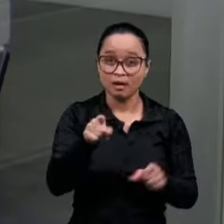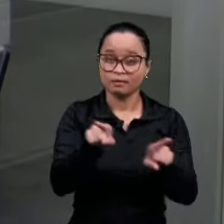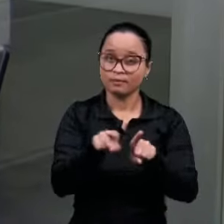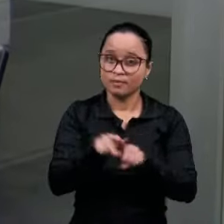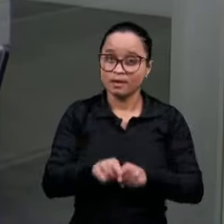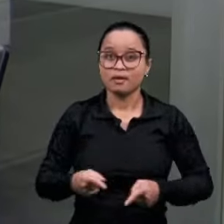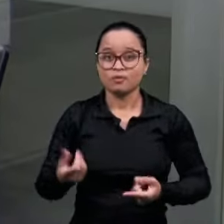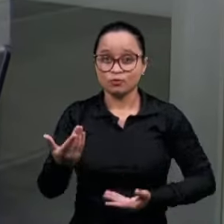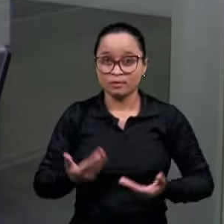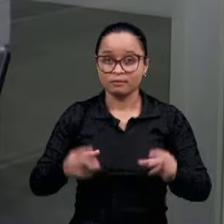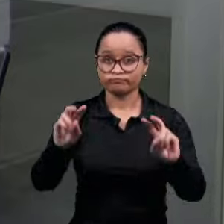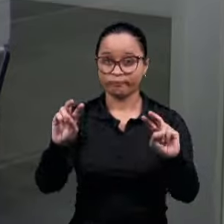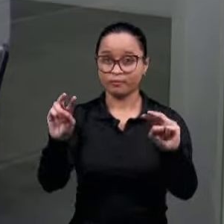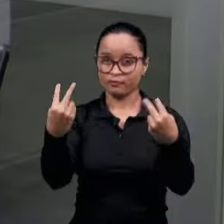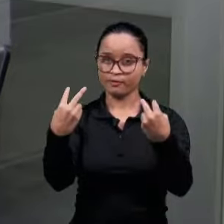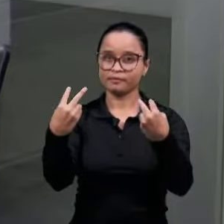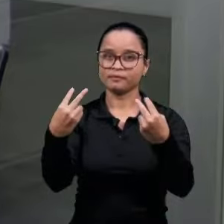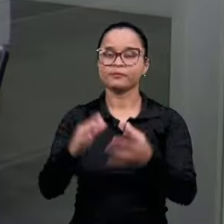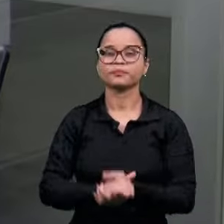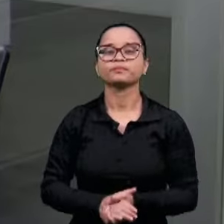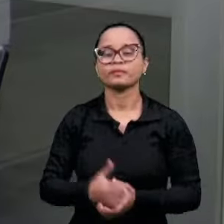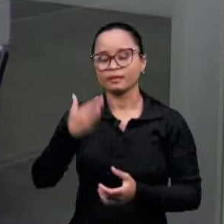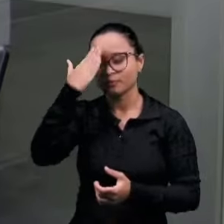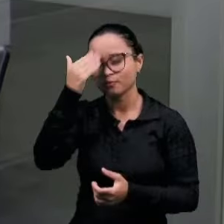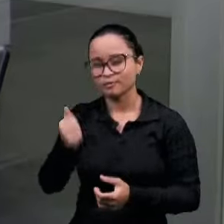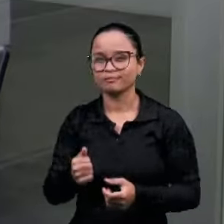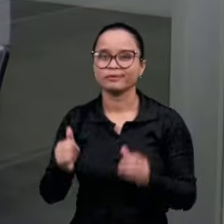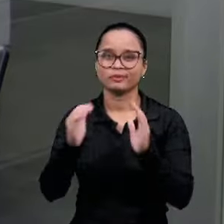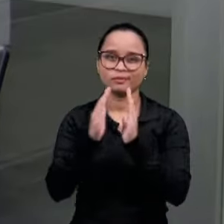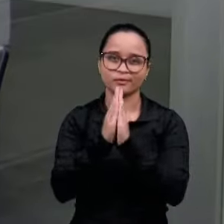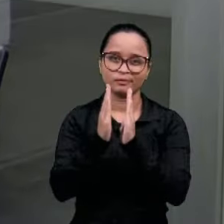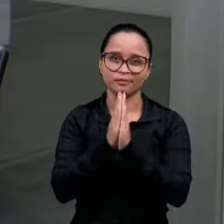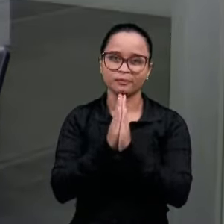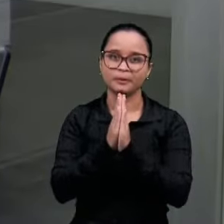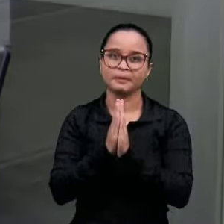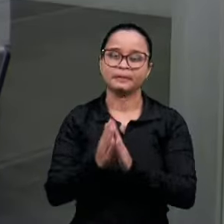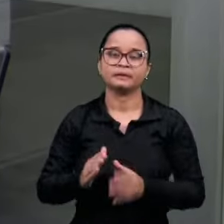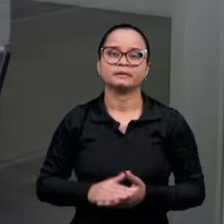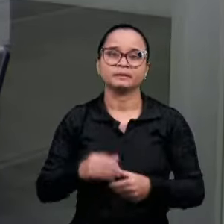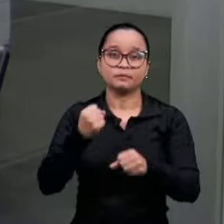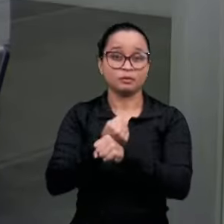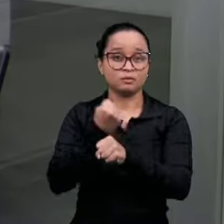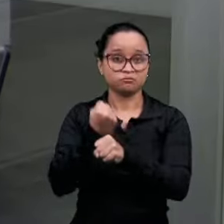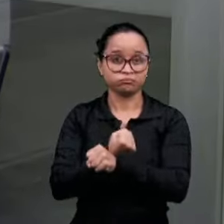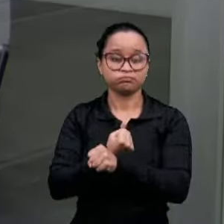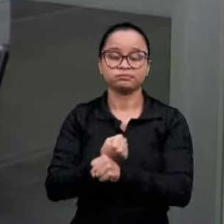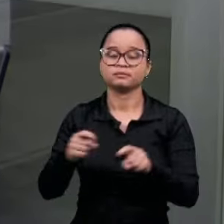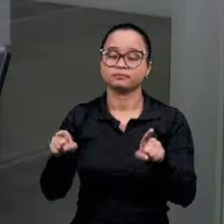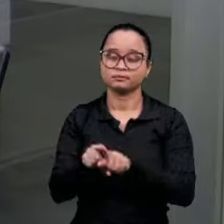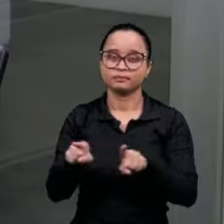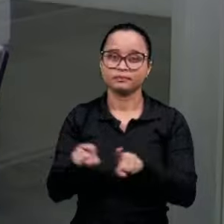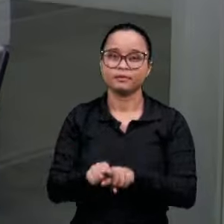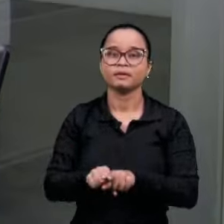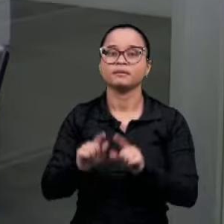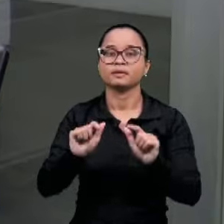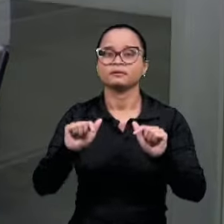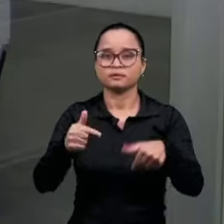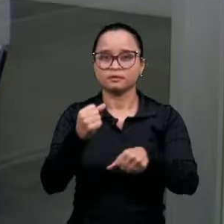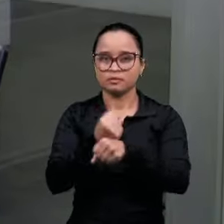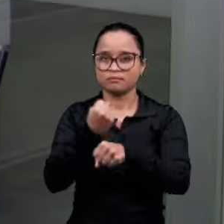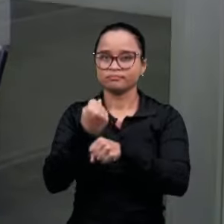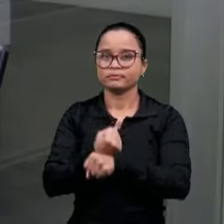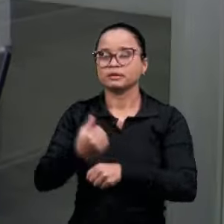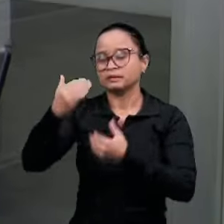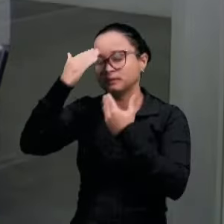os ouvintes e que eu sei que ora por esta obra, pela realização dessa obra. E nós somos